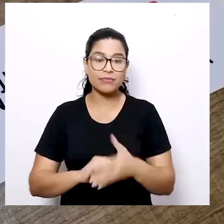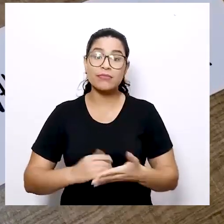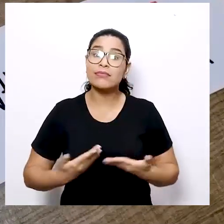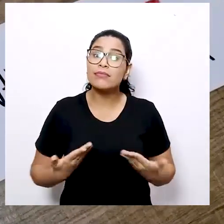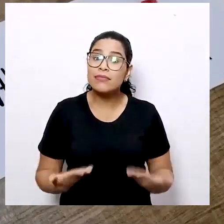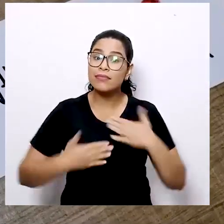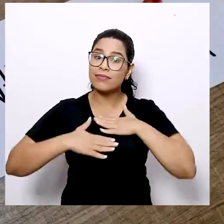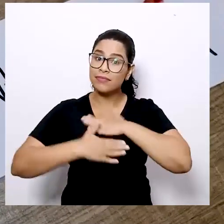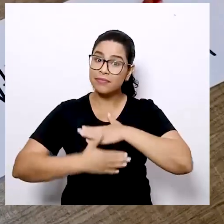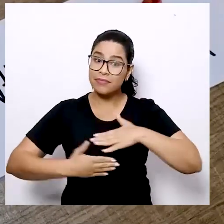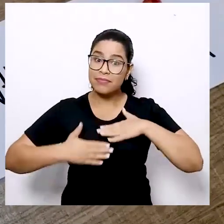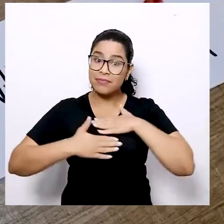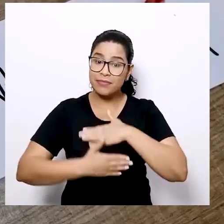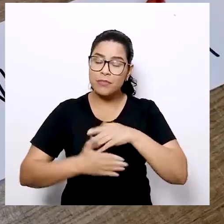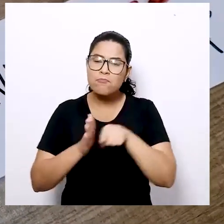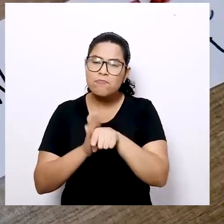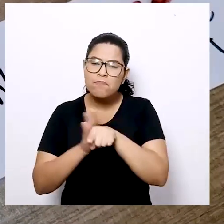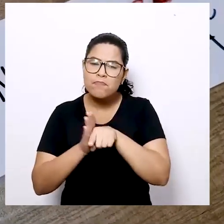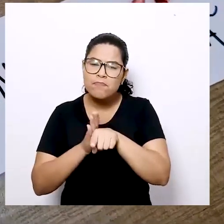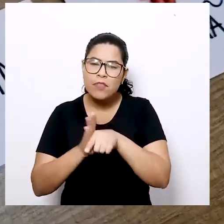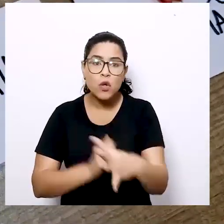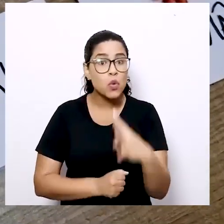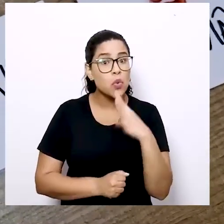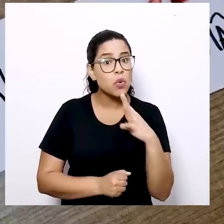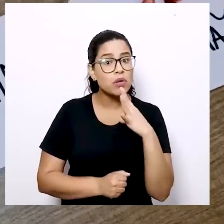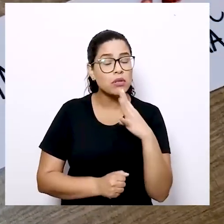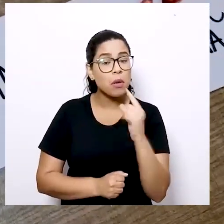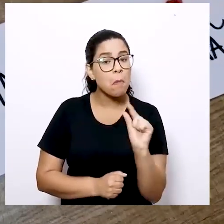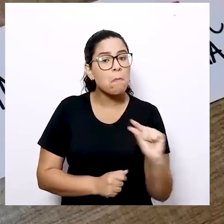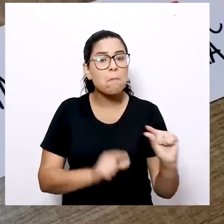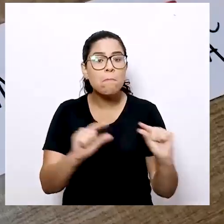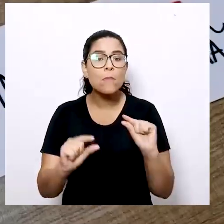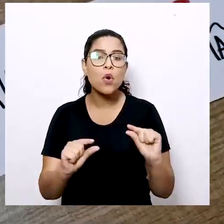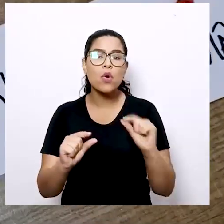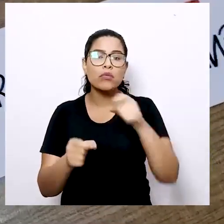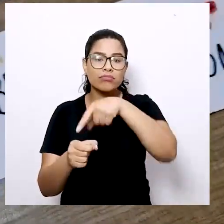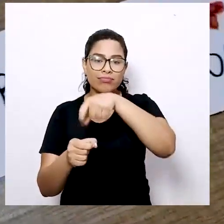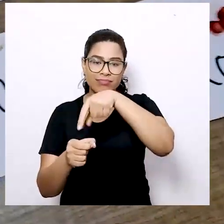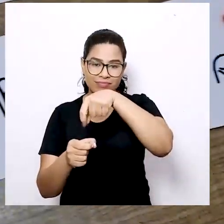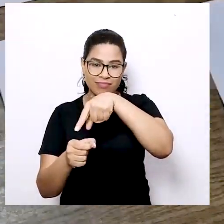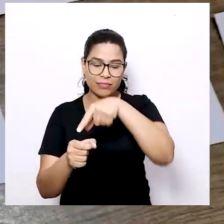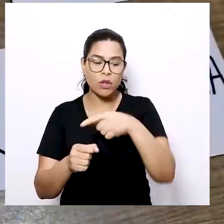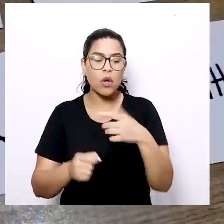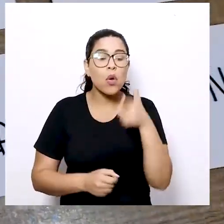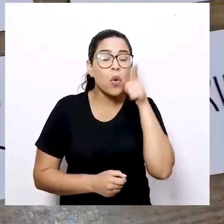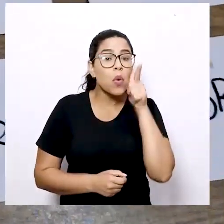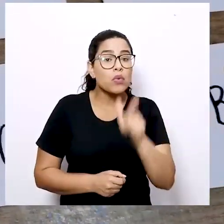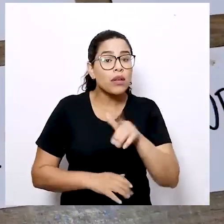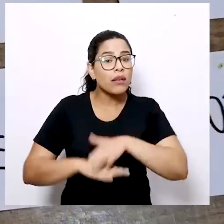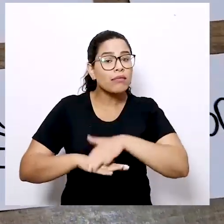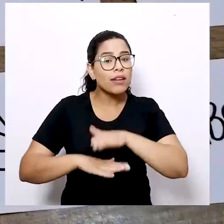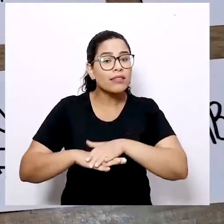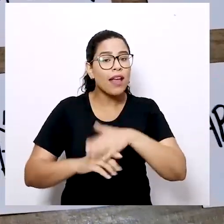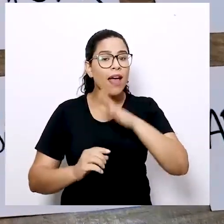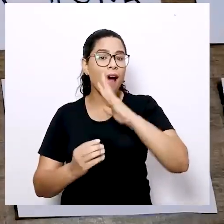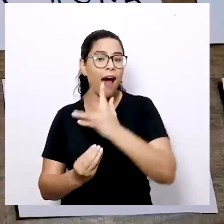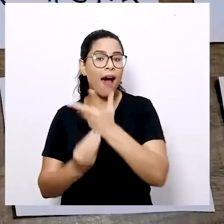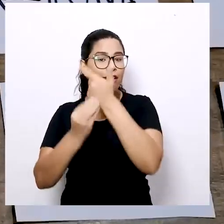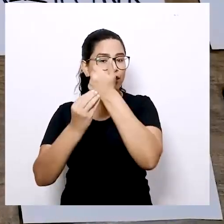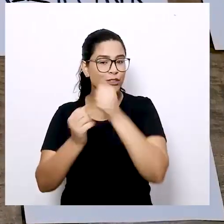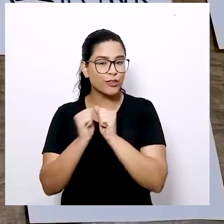aí, gostaram de investigar e conhecer um pouco sobre as sementes? A gente consegue fazer até arte com